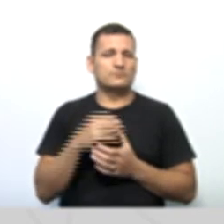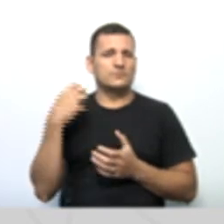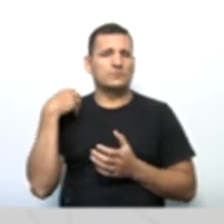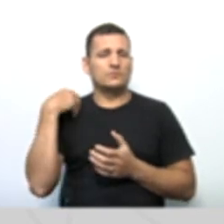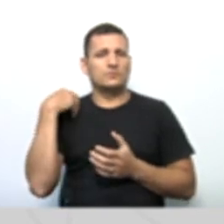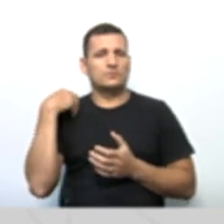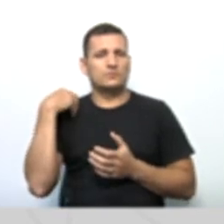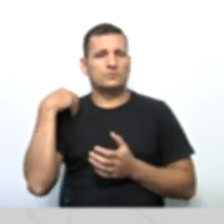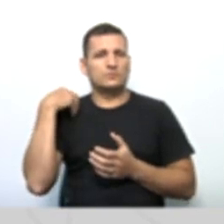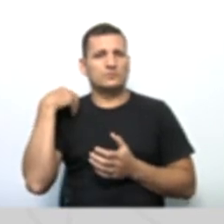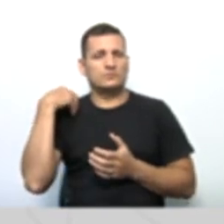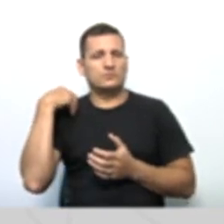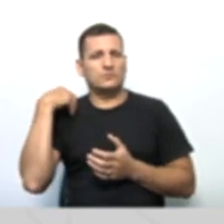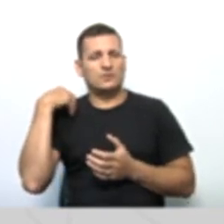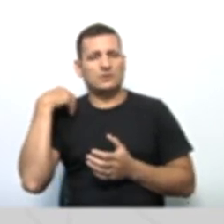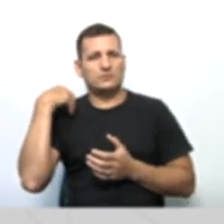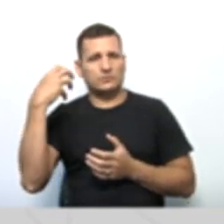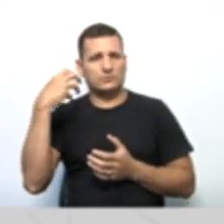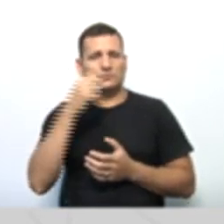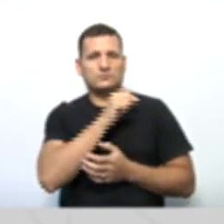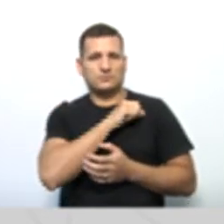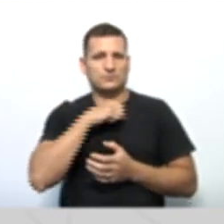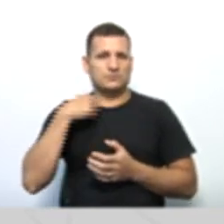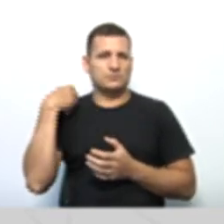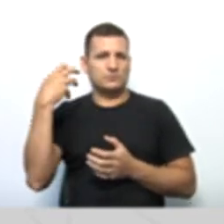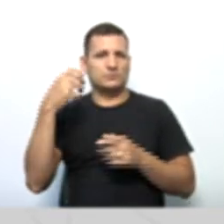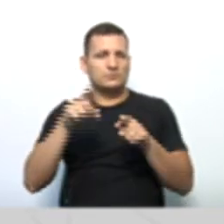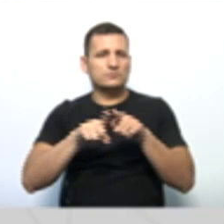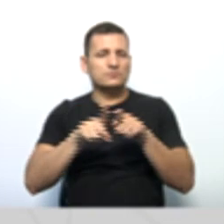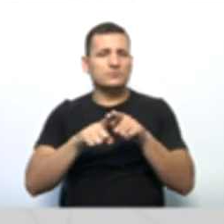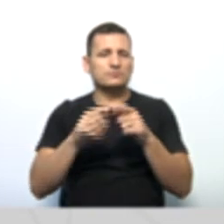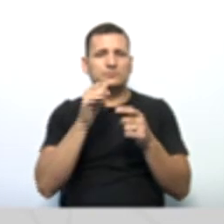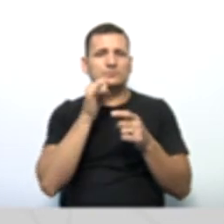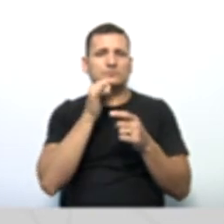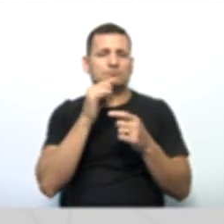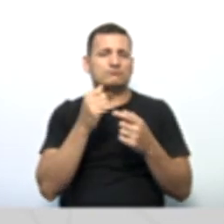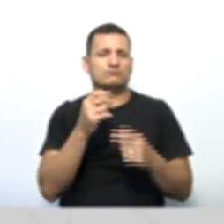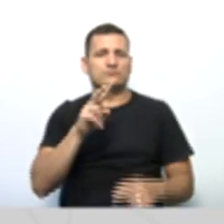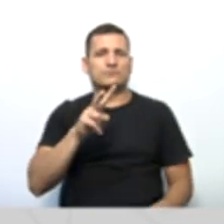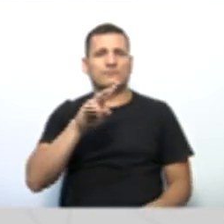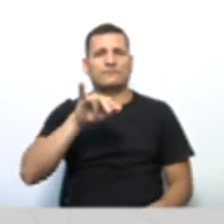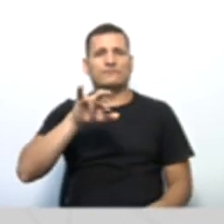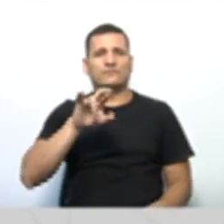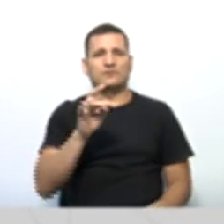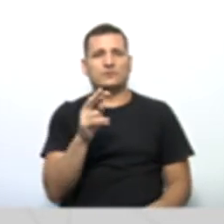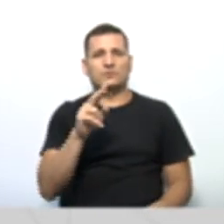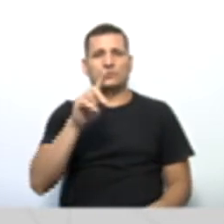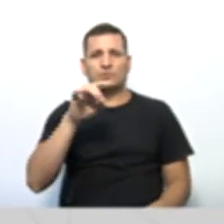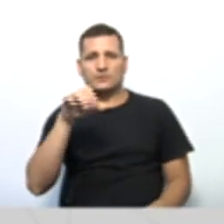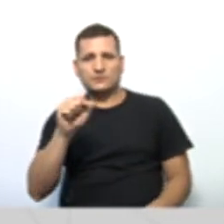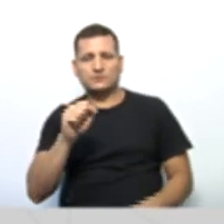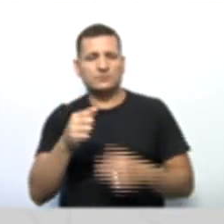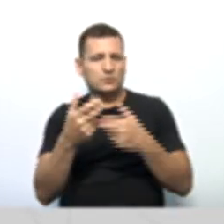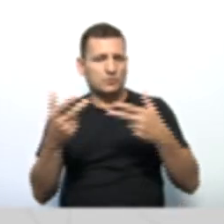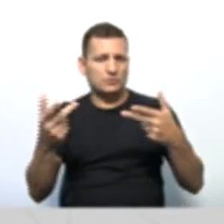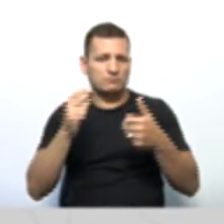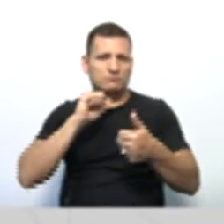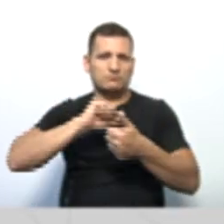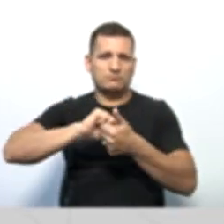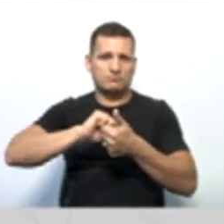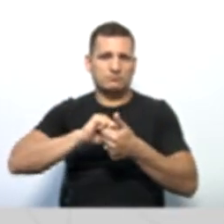conter nesse nosso código de ética, é as virtudes. Viver as virtudes.